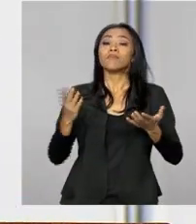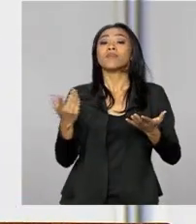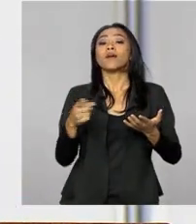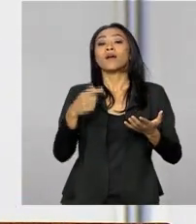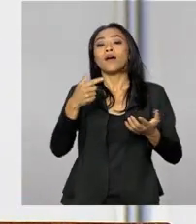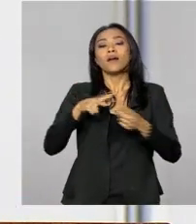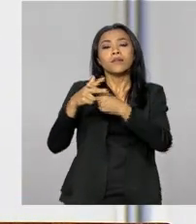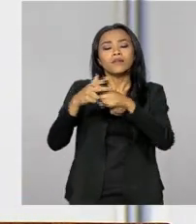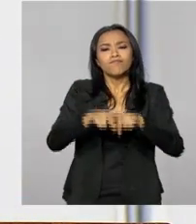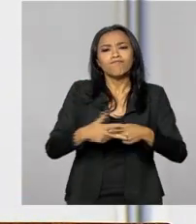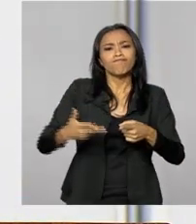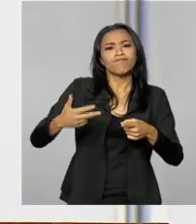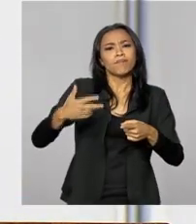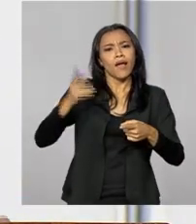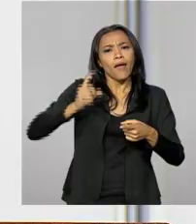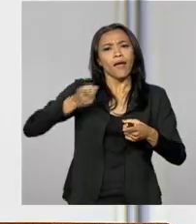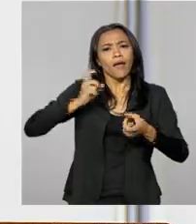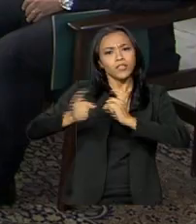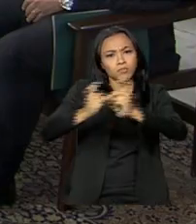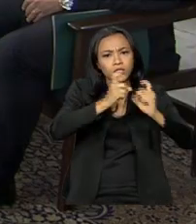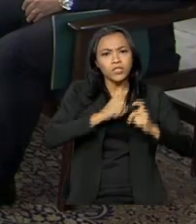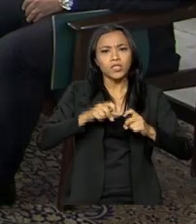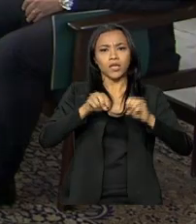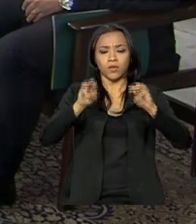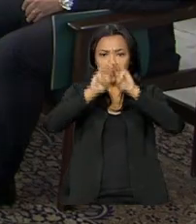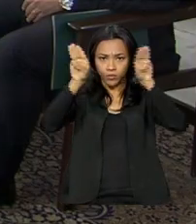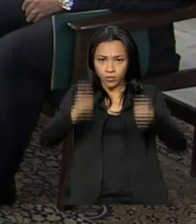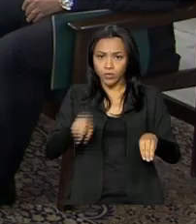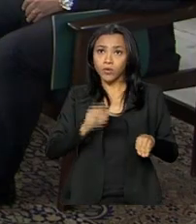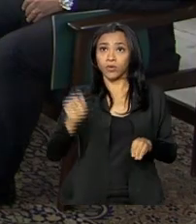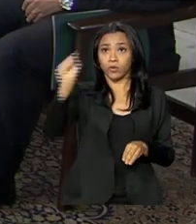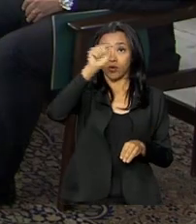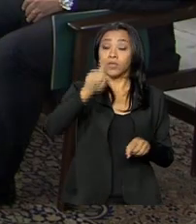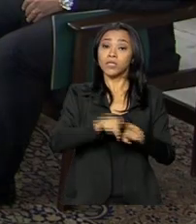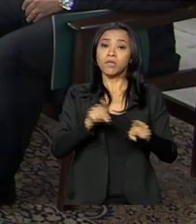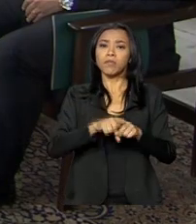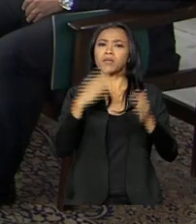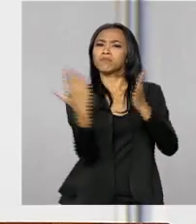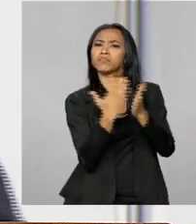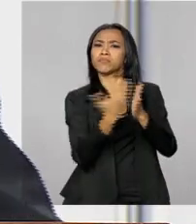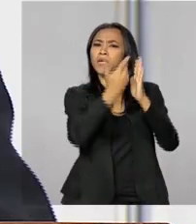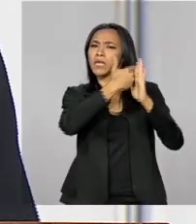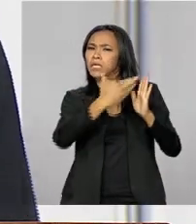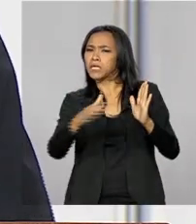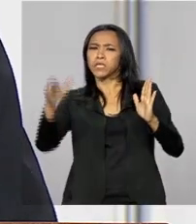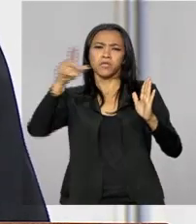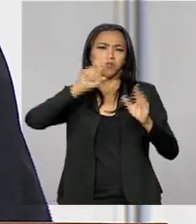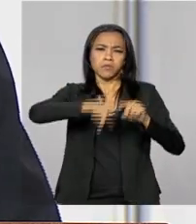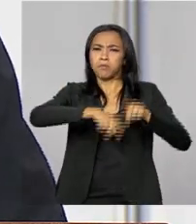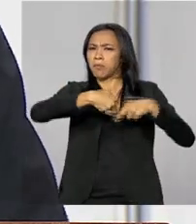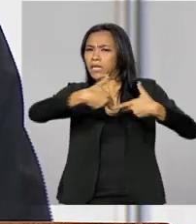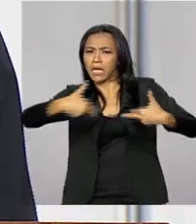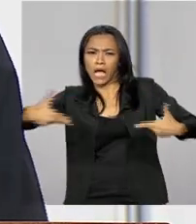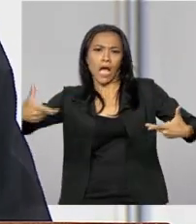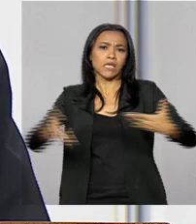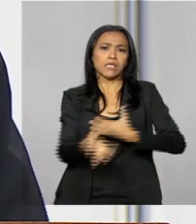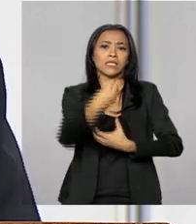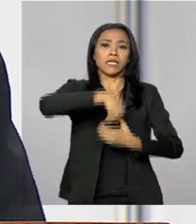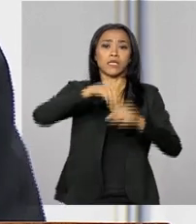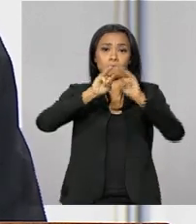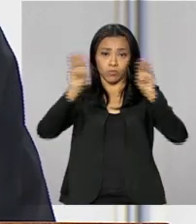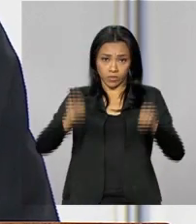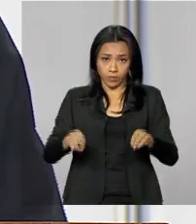é modernizar a gestão dos museus e acervos históricos do país é preciso que nós tenhamos uma